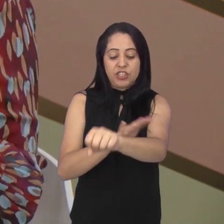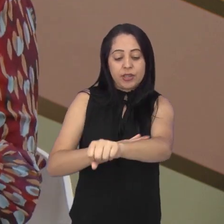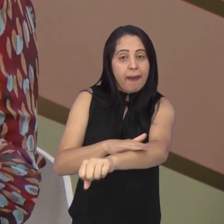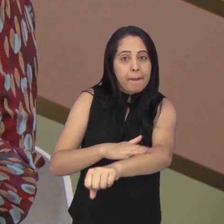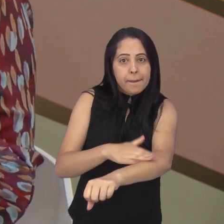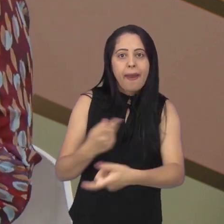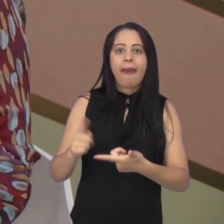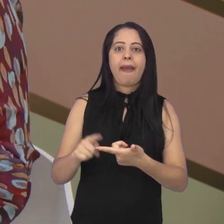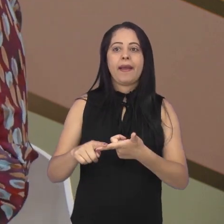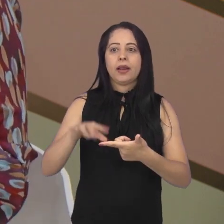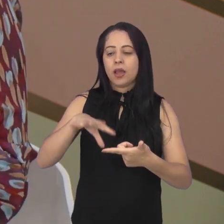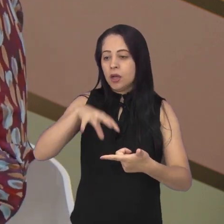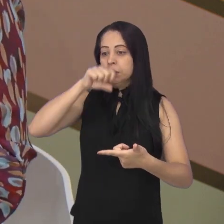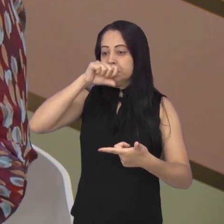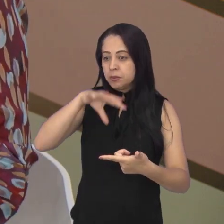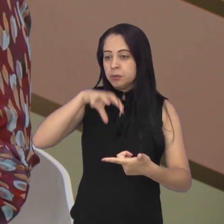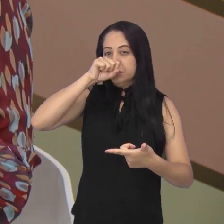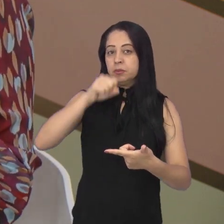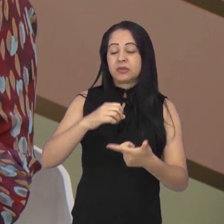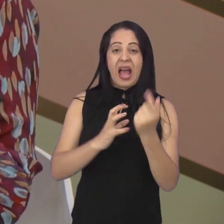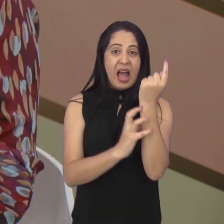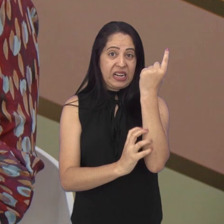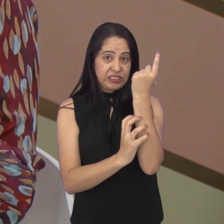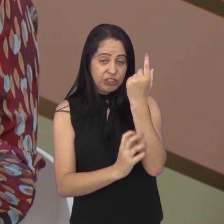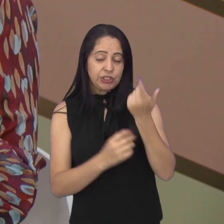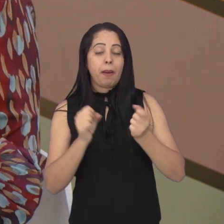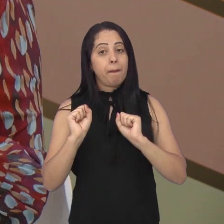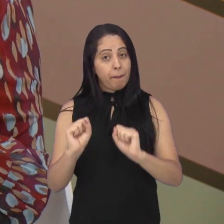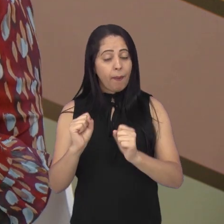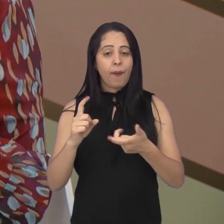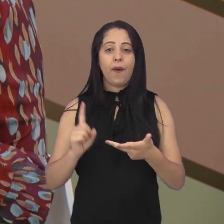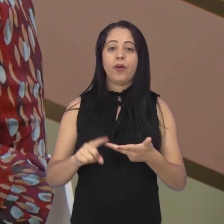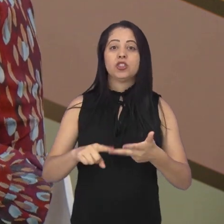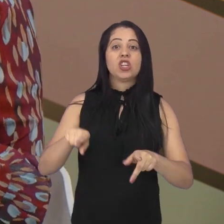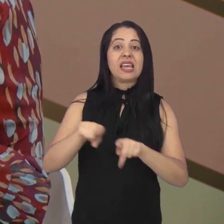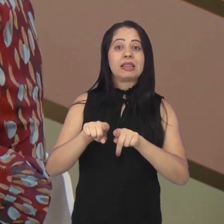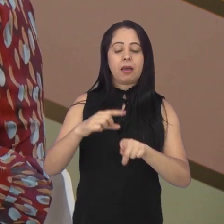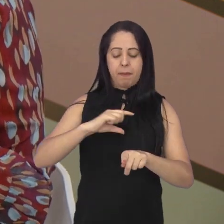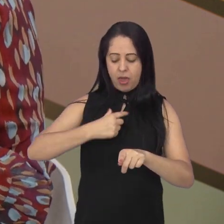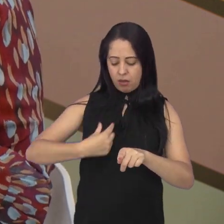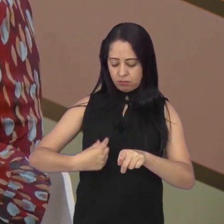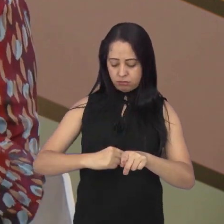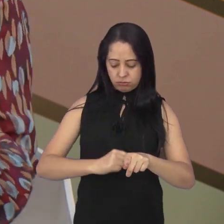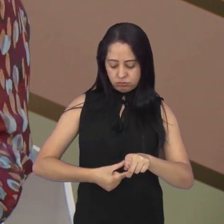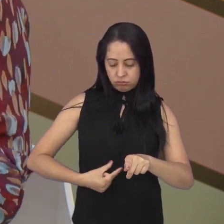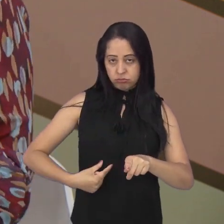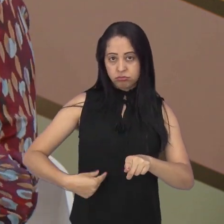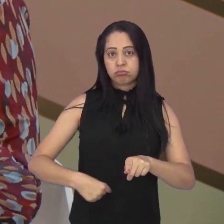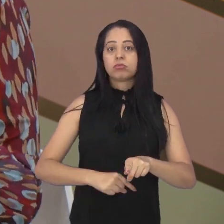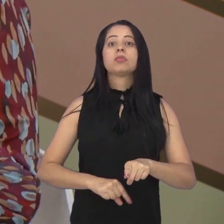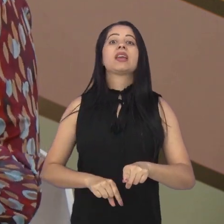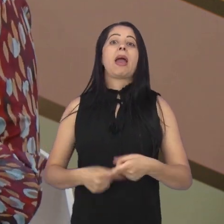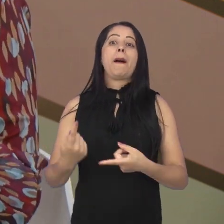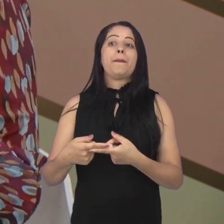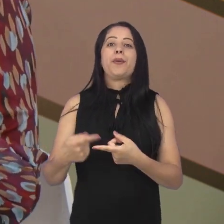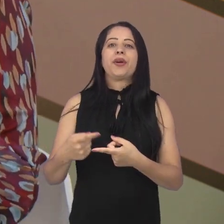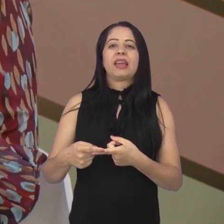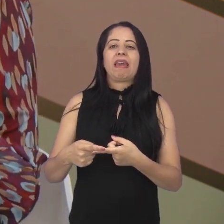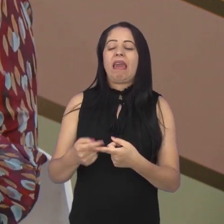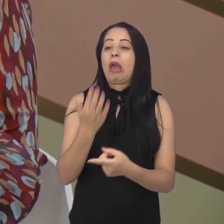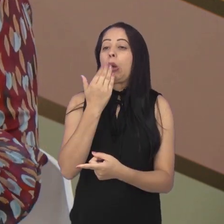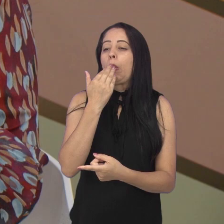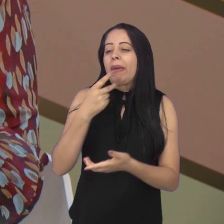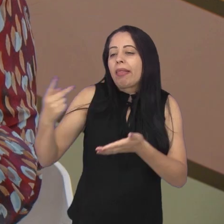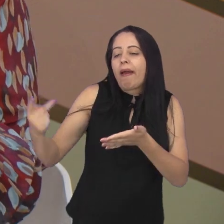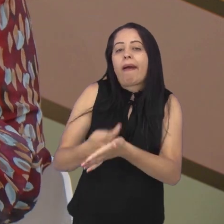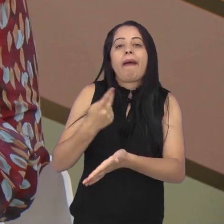gente pode ter alergia respiratória, a gente pode ter alergia no trato gastrointestinal, que são as alergias alimentares, a gente